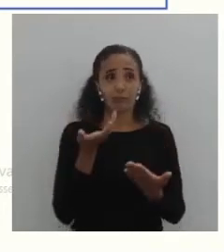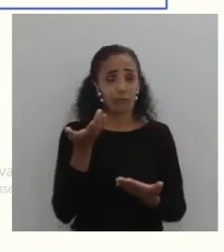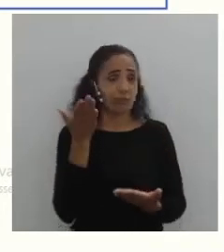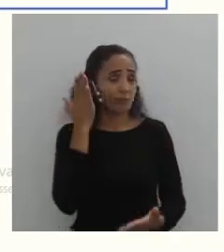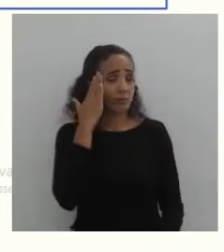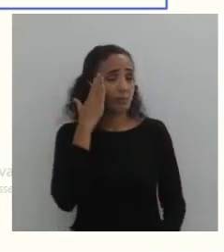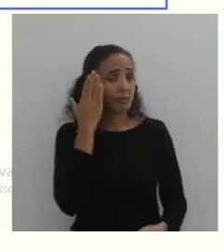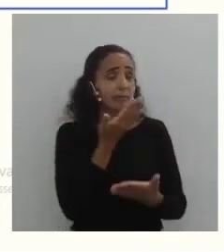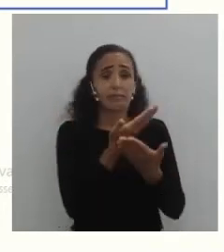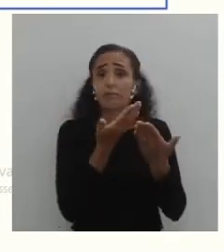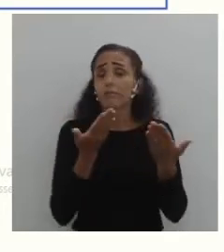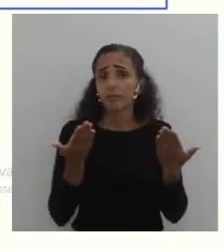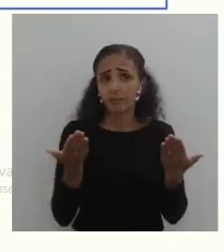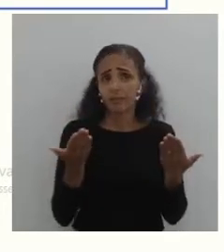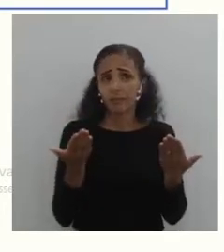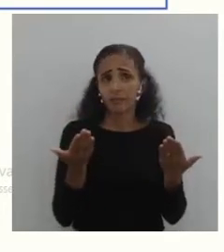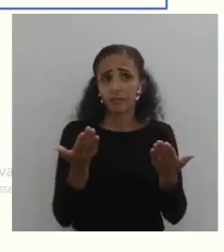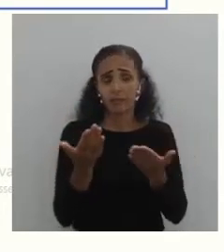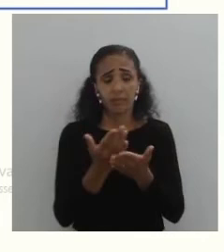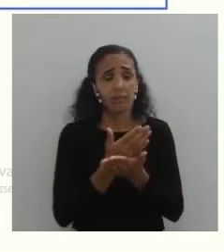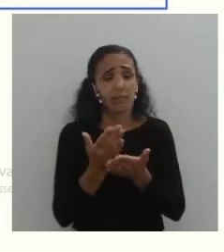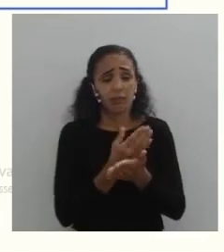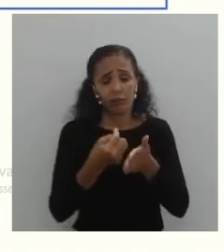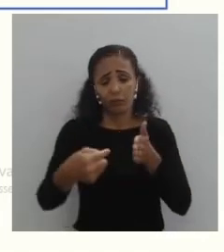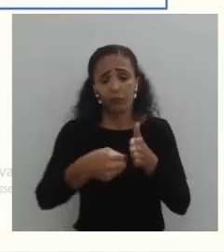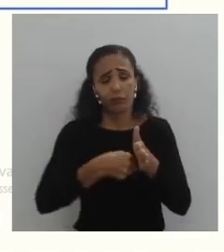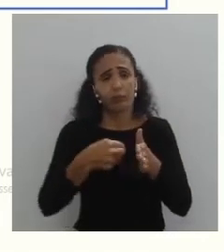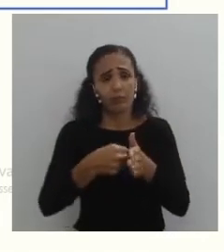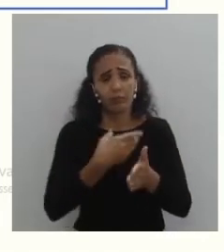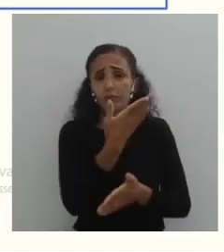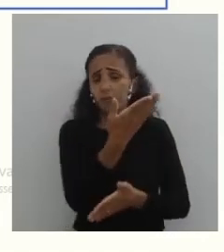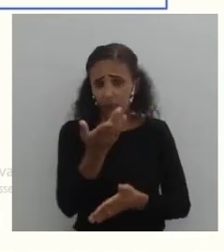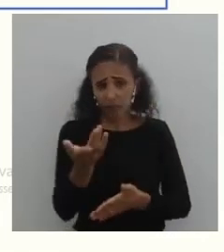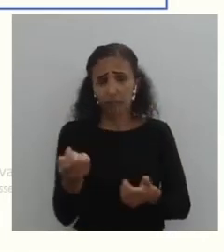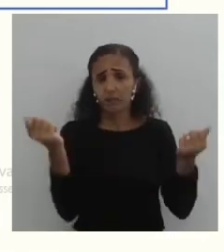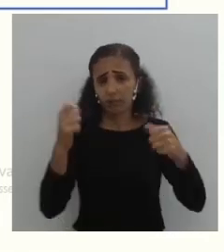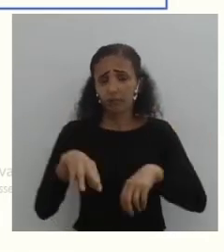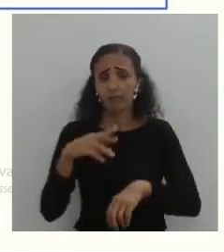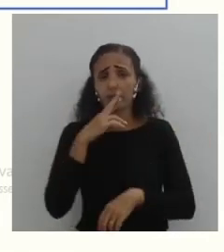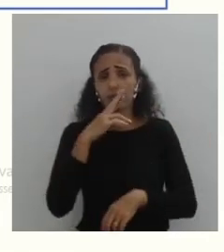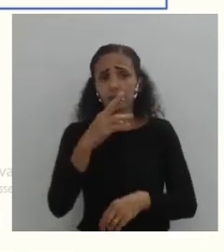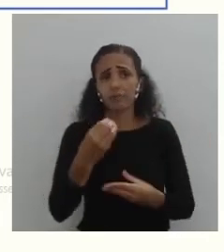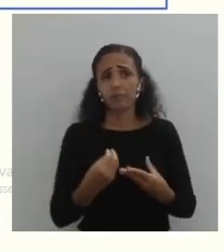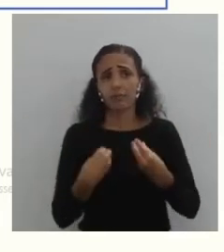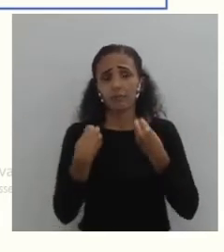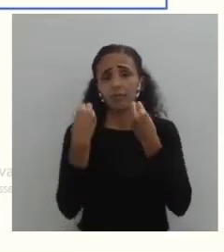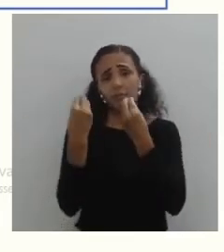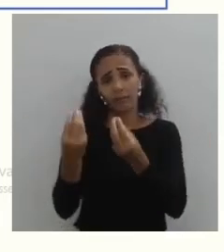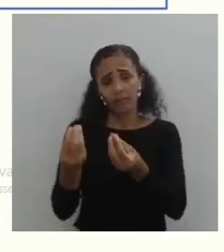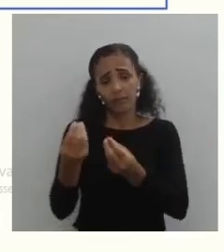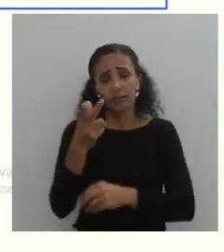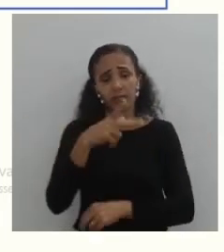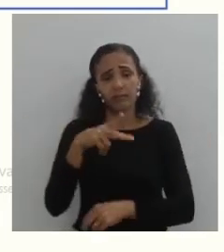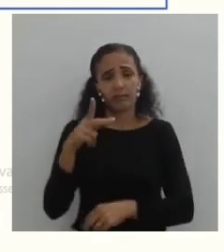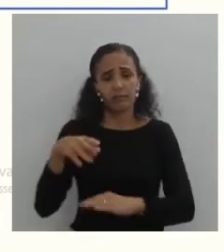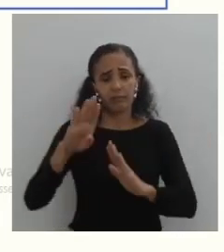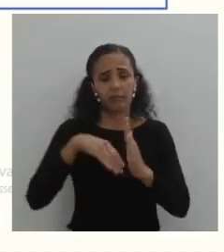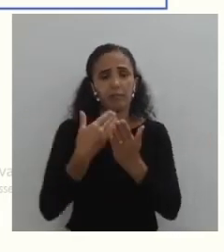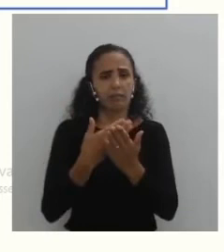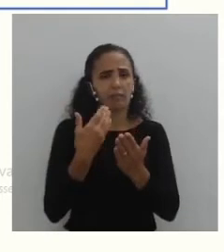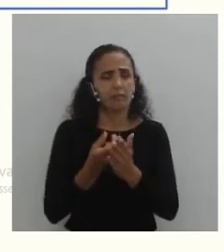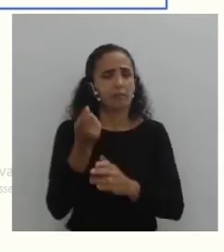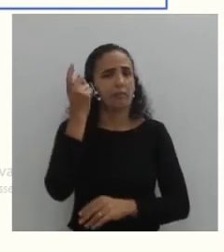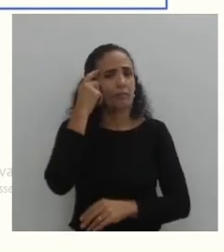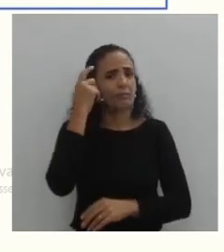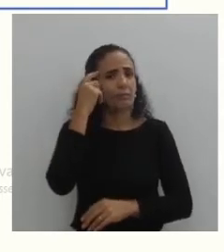vocês aqui algumas perguntas. Vocês podem responder, entregar ao seu professor, certo, da escola. Pensem